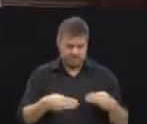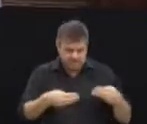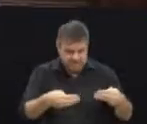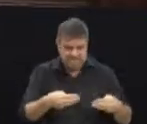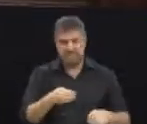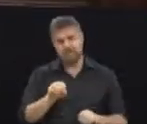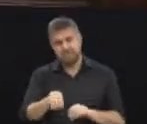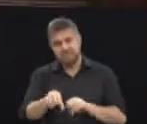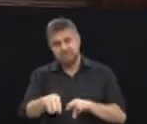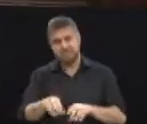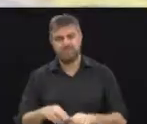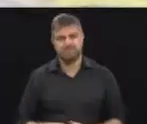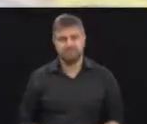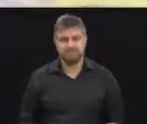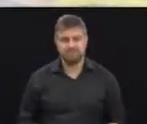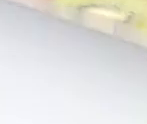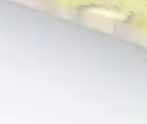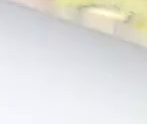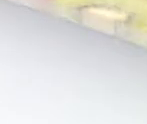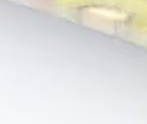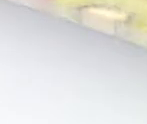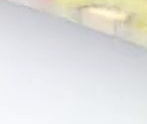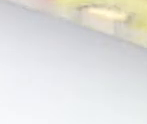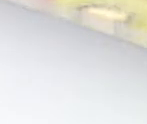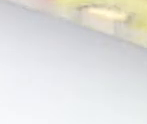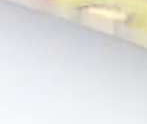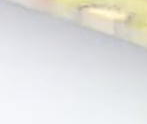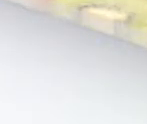e também no Ministério da Educação.